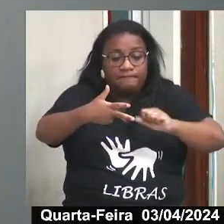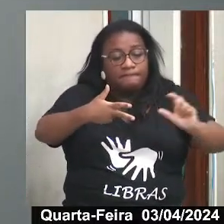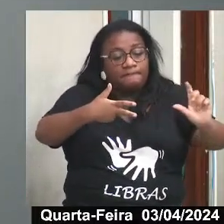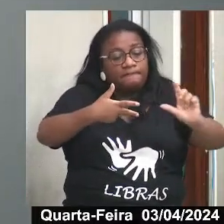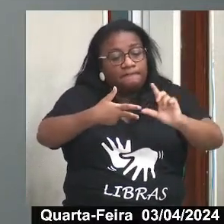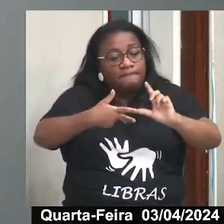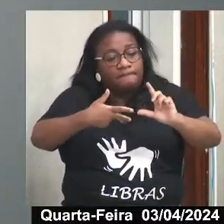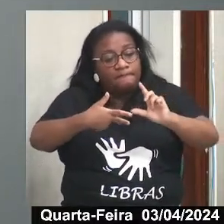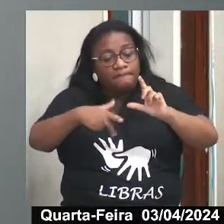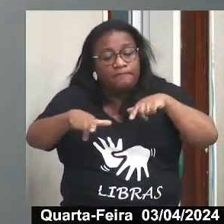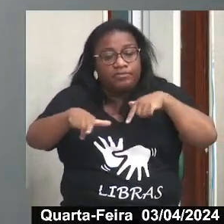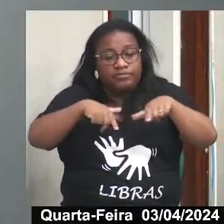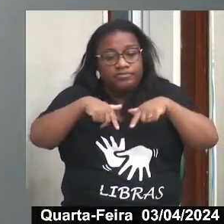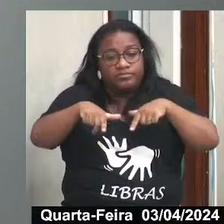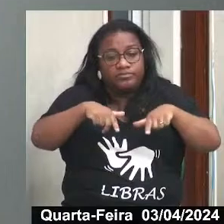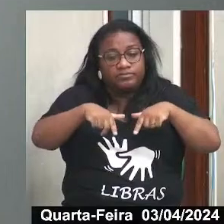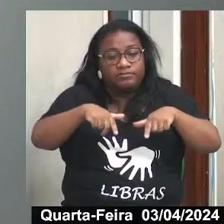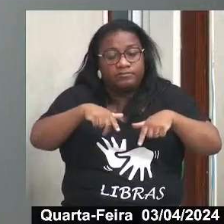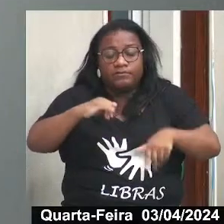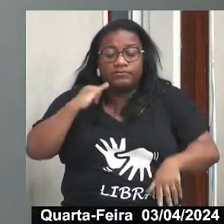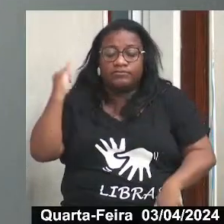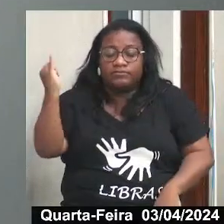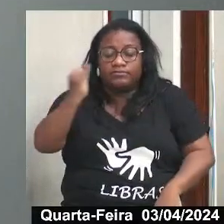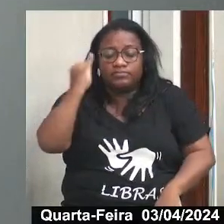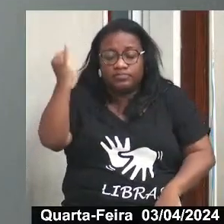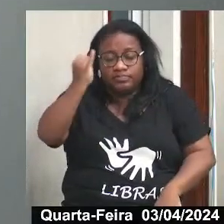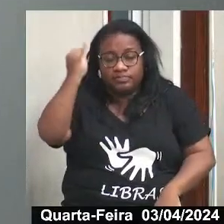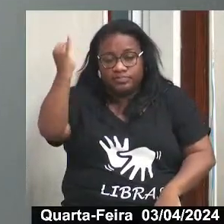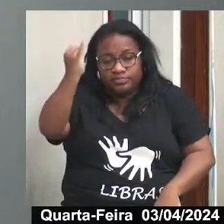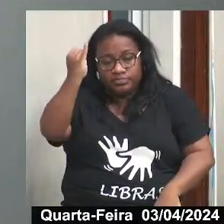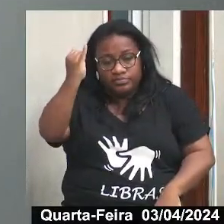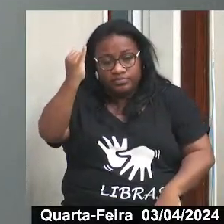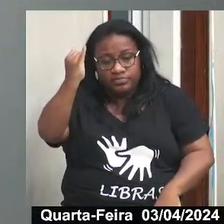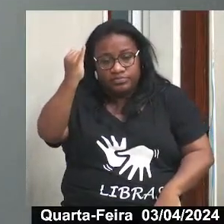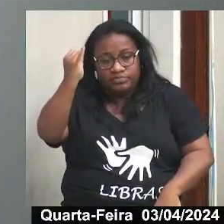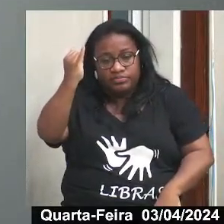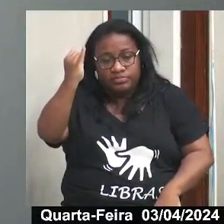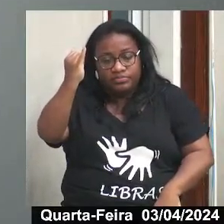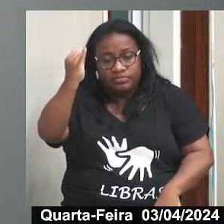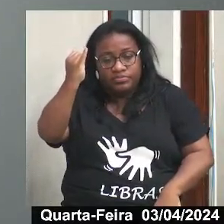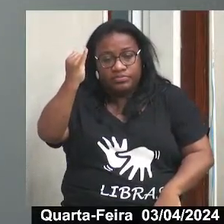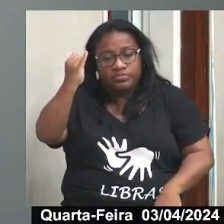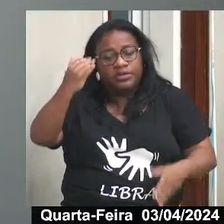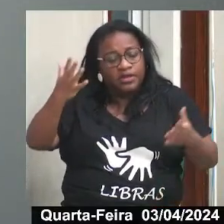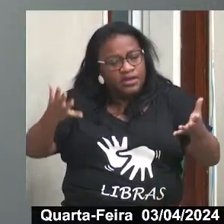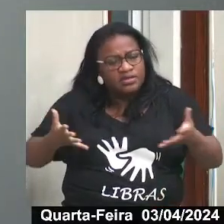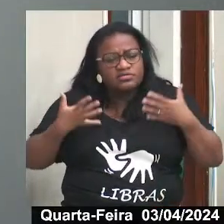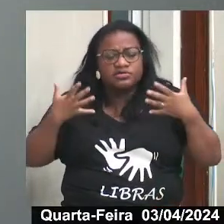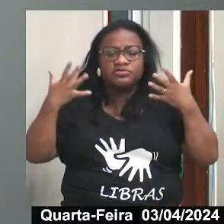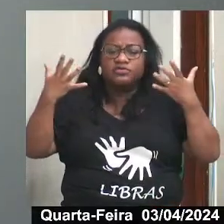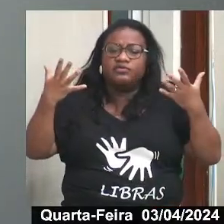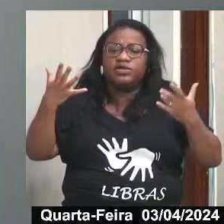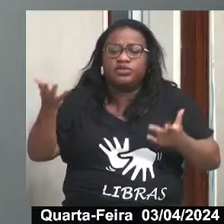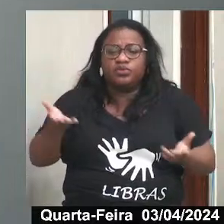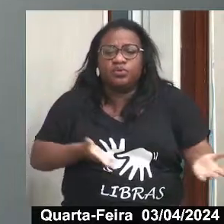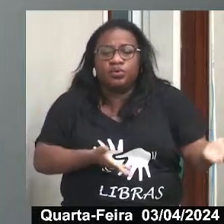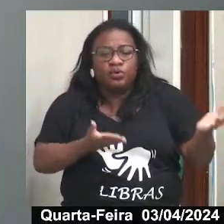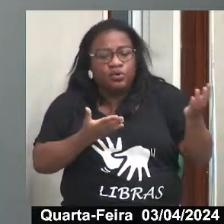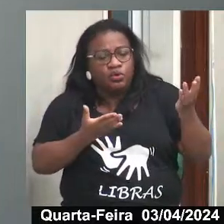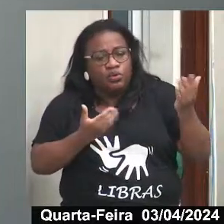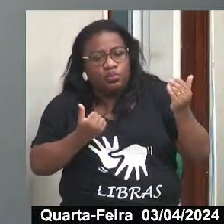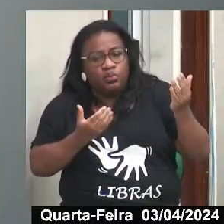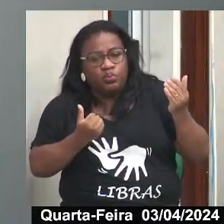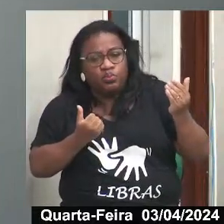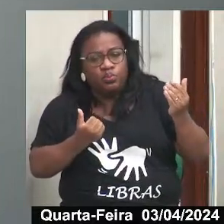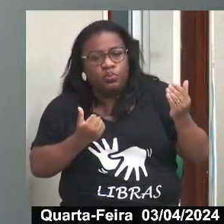legislativa, né? E fazendo um trabalho muito importante de formação desses quadros, sobretudo incentivando a amizade